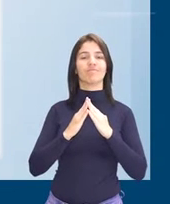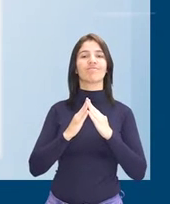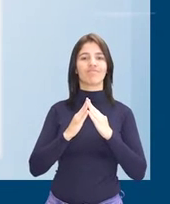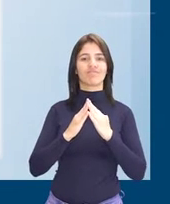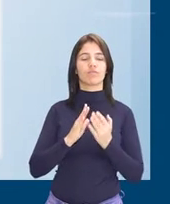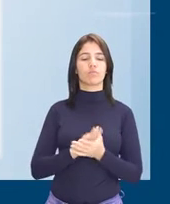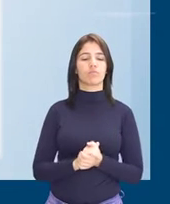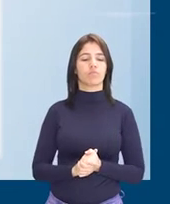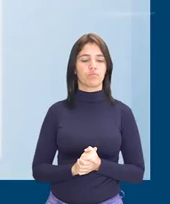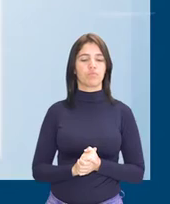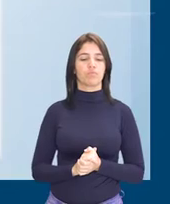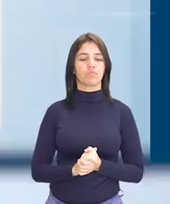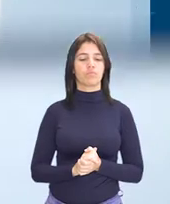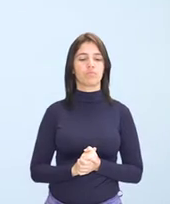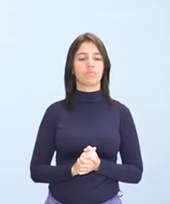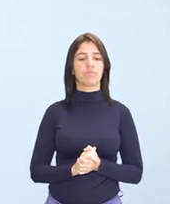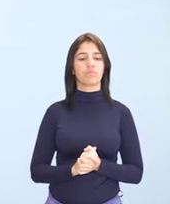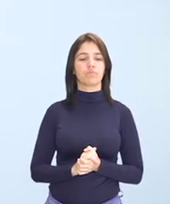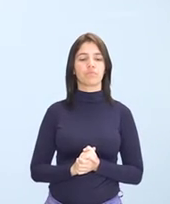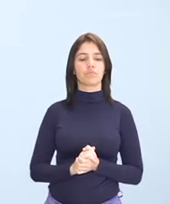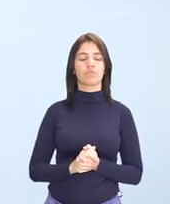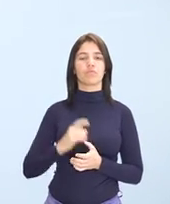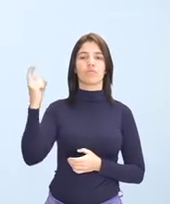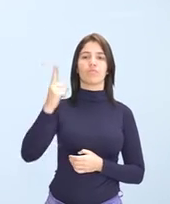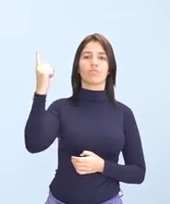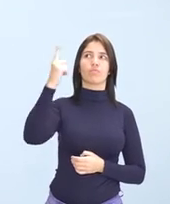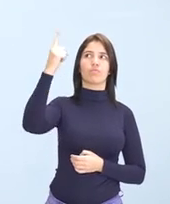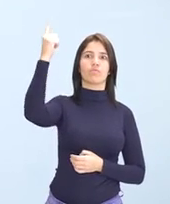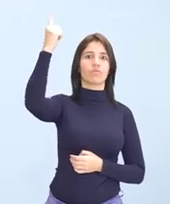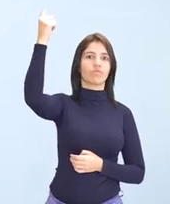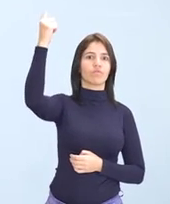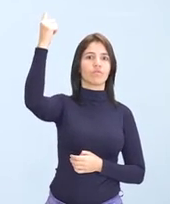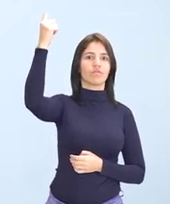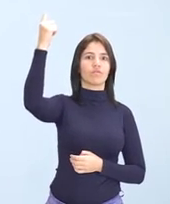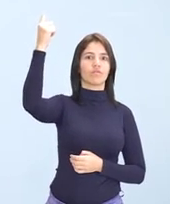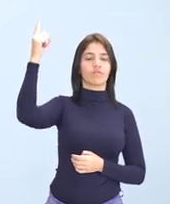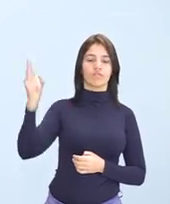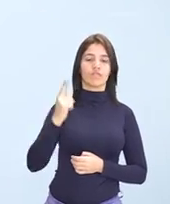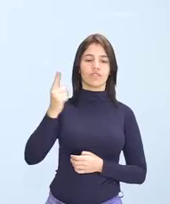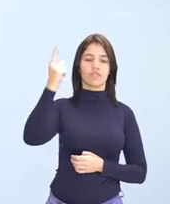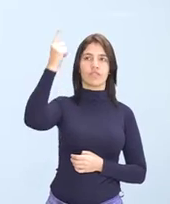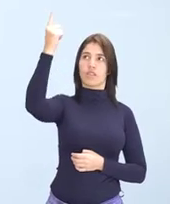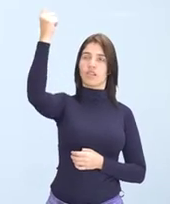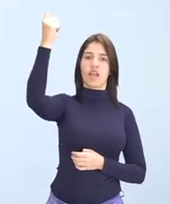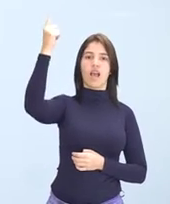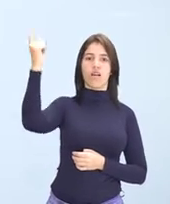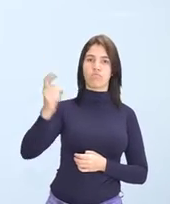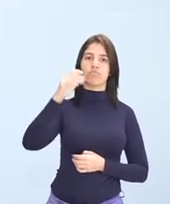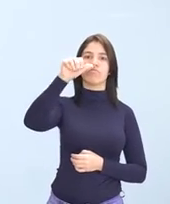Movimento helicoidal, que vai ser esse movimento. Quando eu faço esse sinal, é